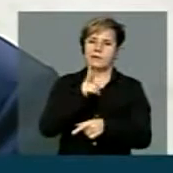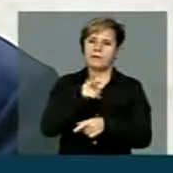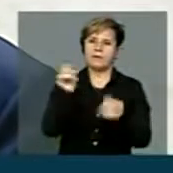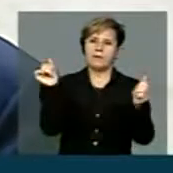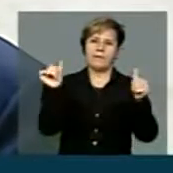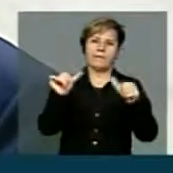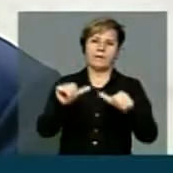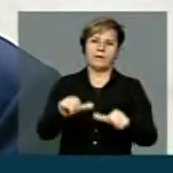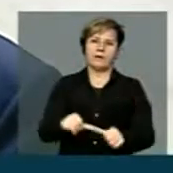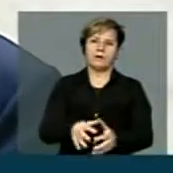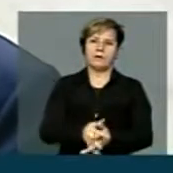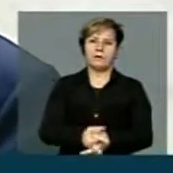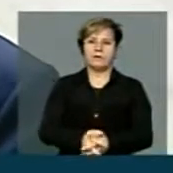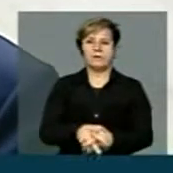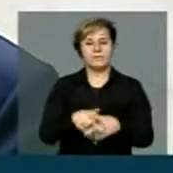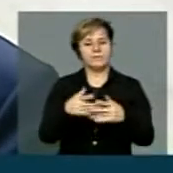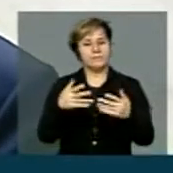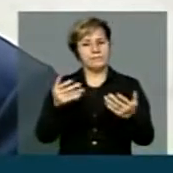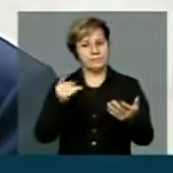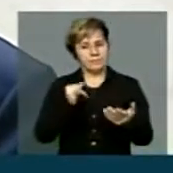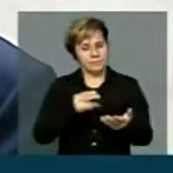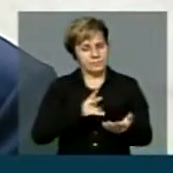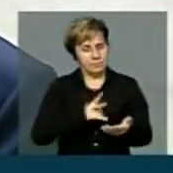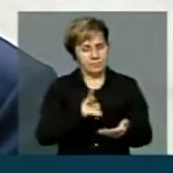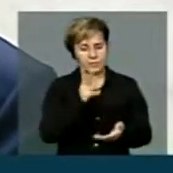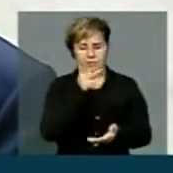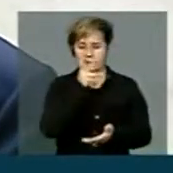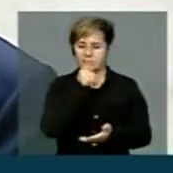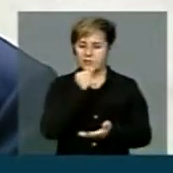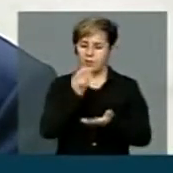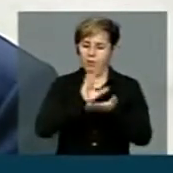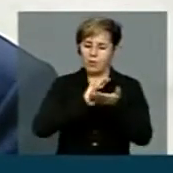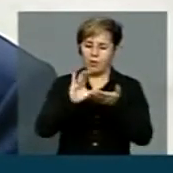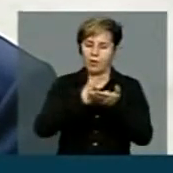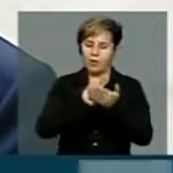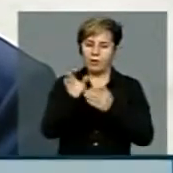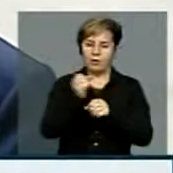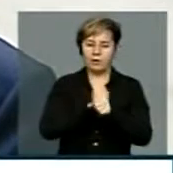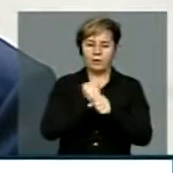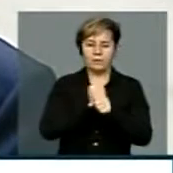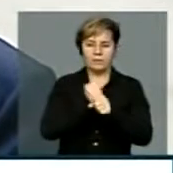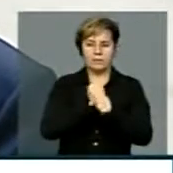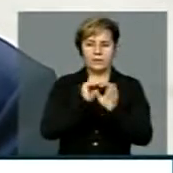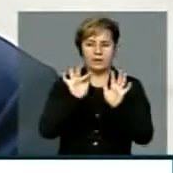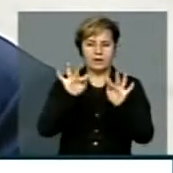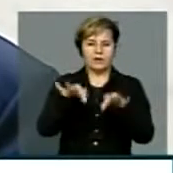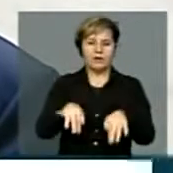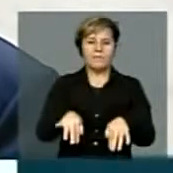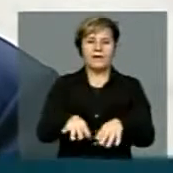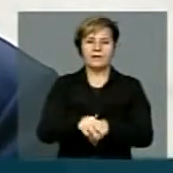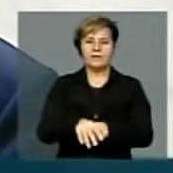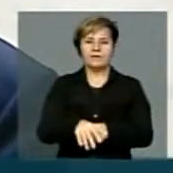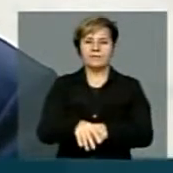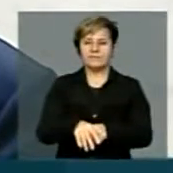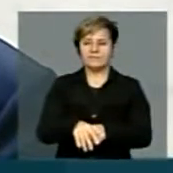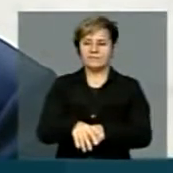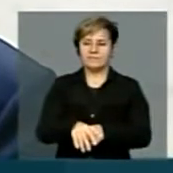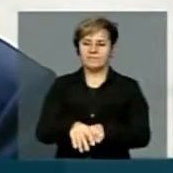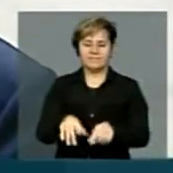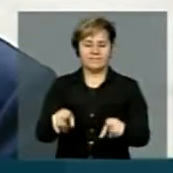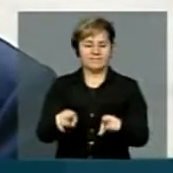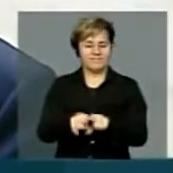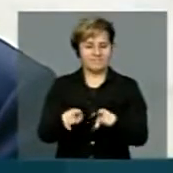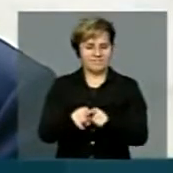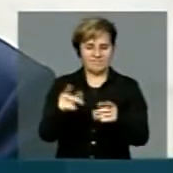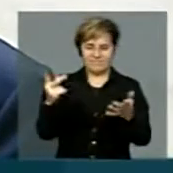se perdurarem esses repasses nesse final de exercício e início do próximo ano, é evidentemente que a